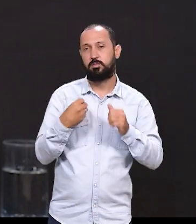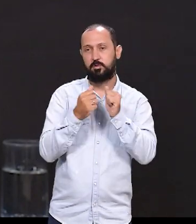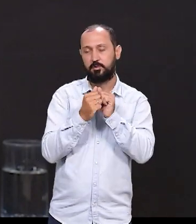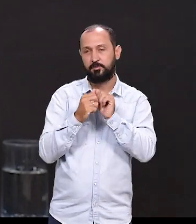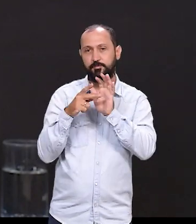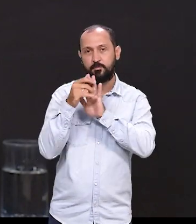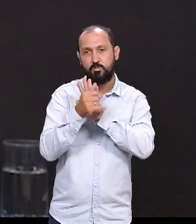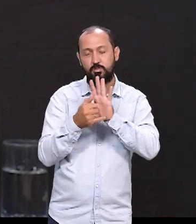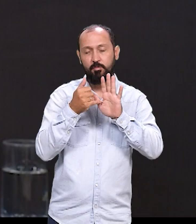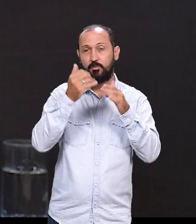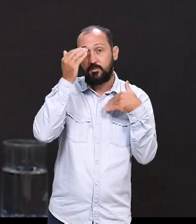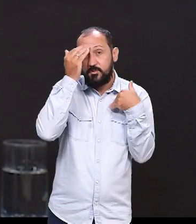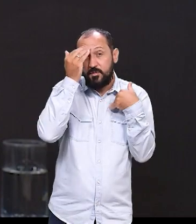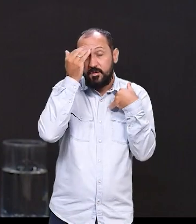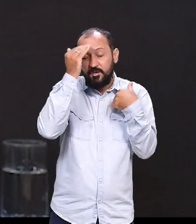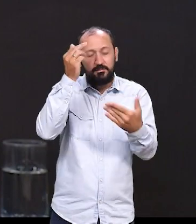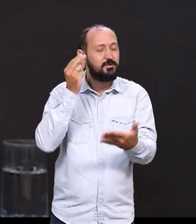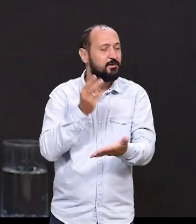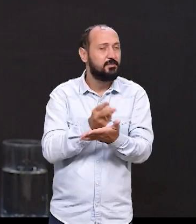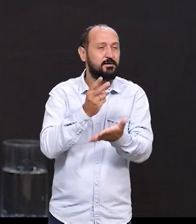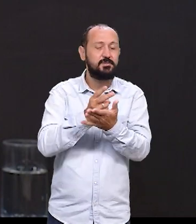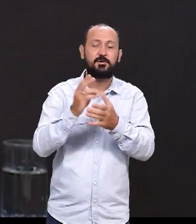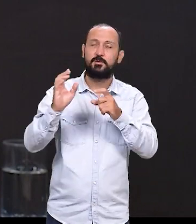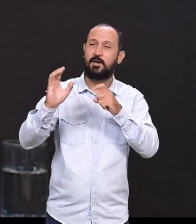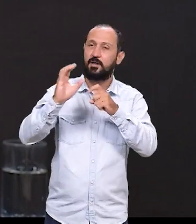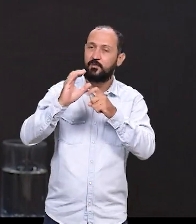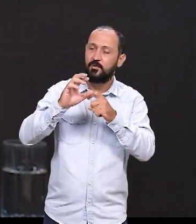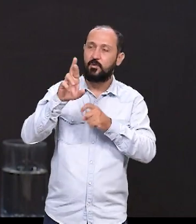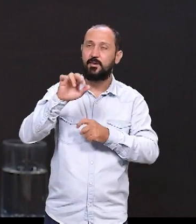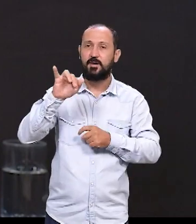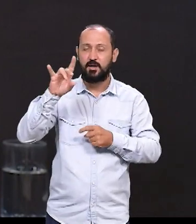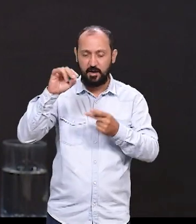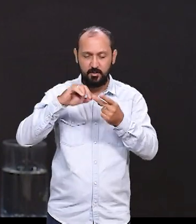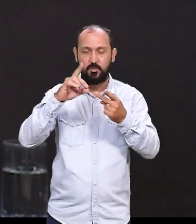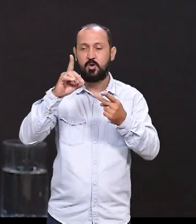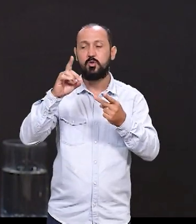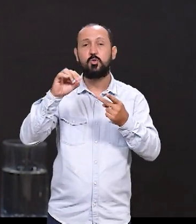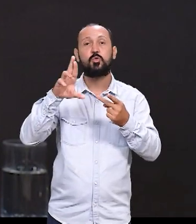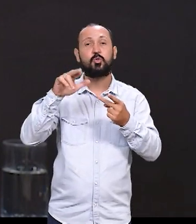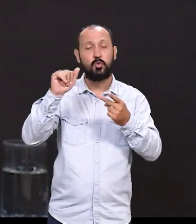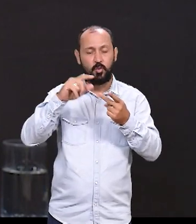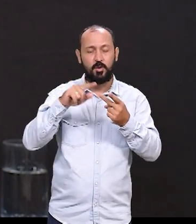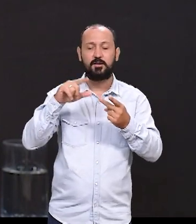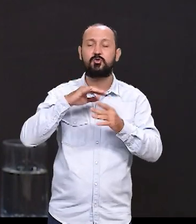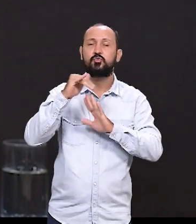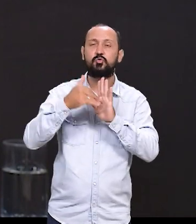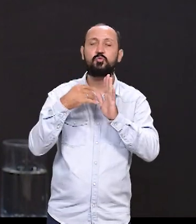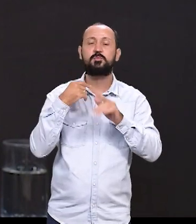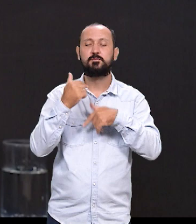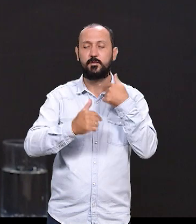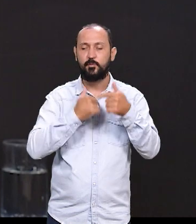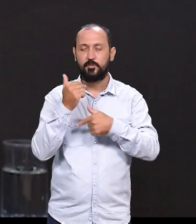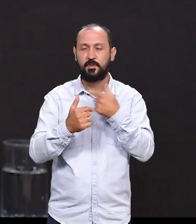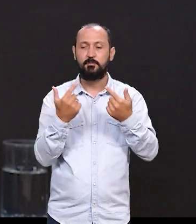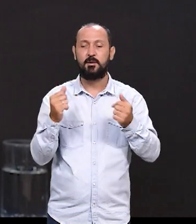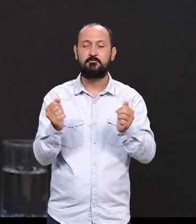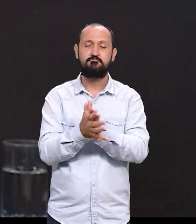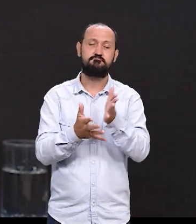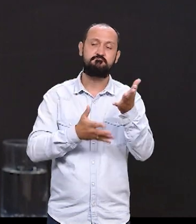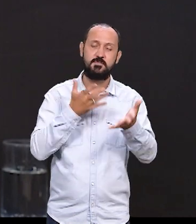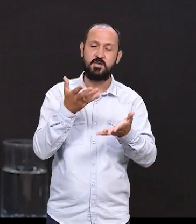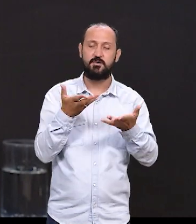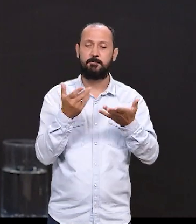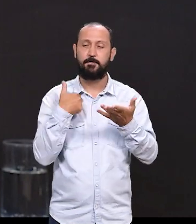tenho muito orgulho de fazer parte do projeto e um agradecimento eterno especial a cassemes ao Ricardo A Dorinha a todos que